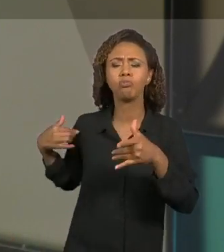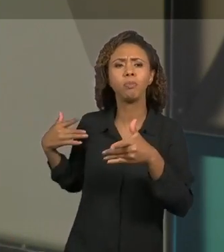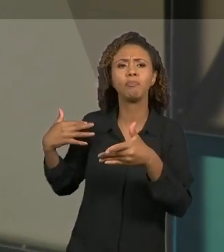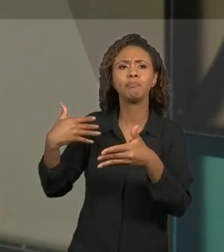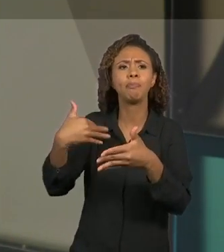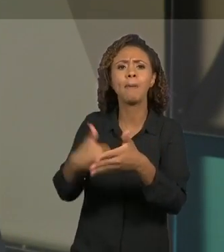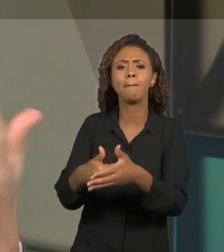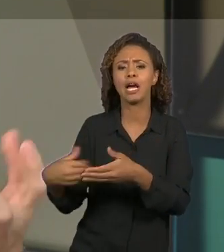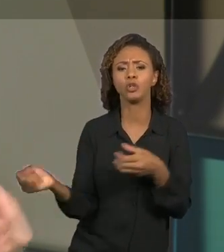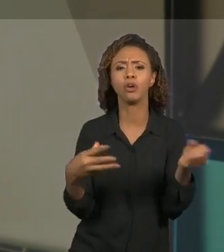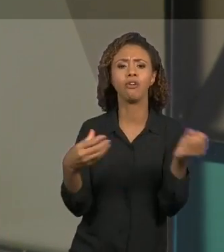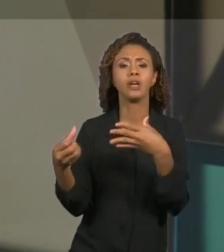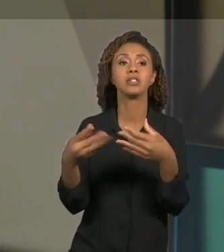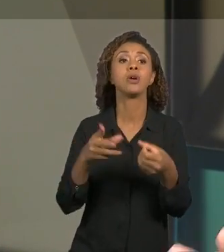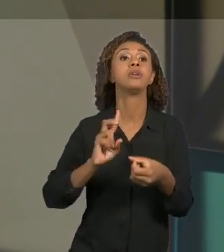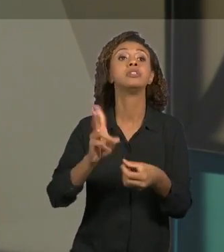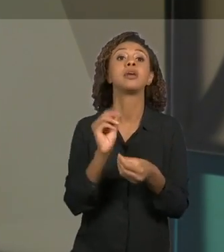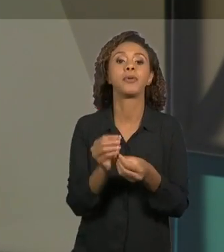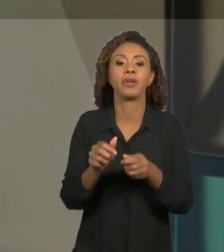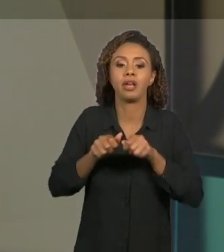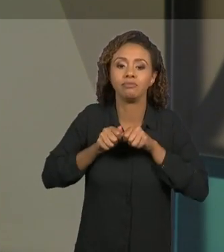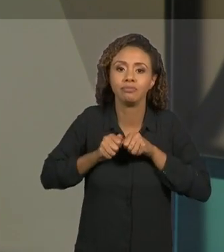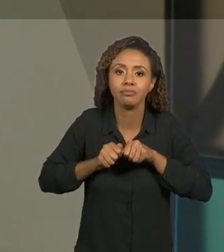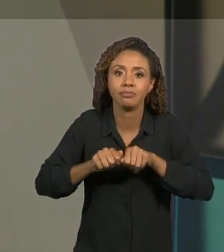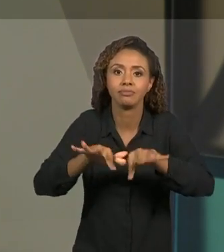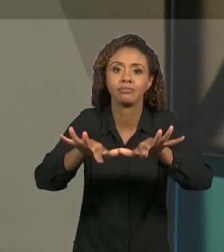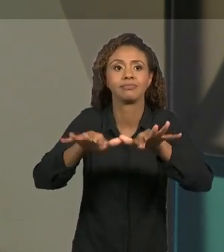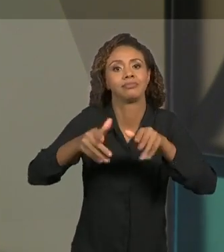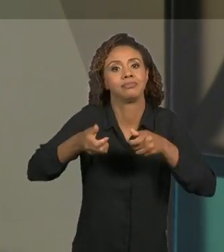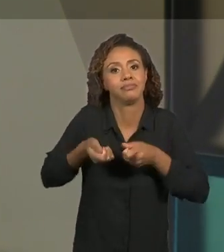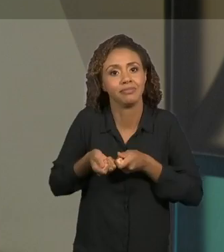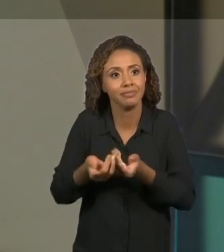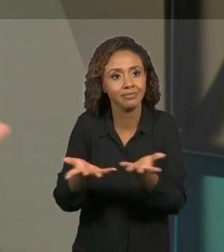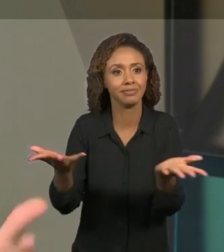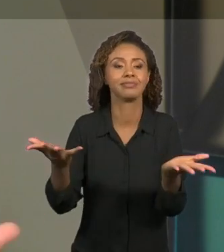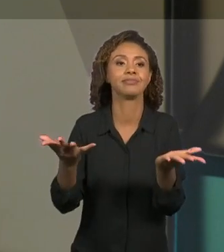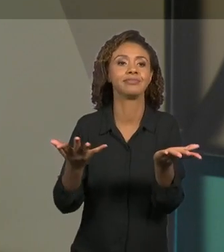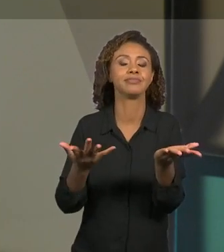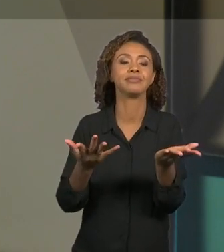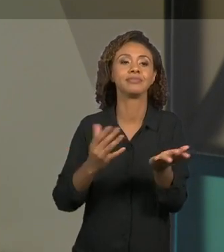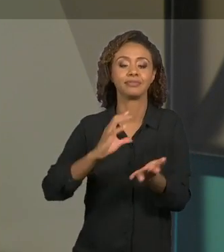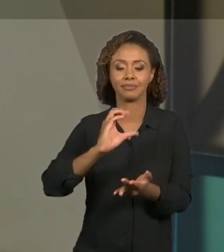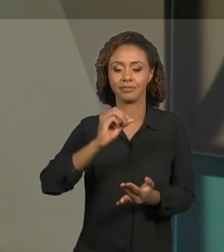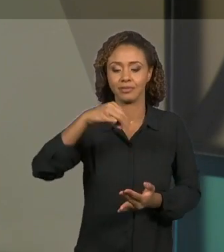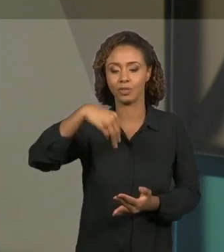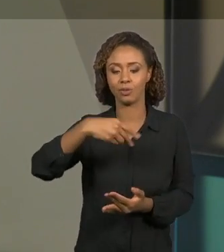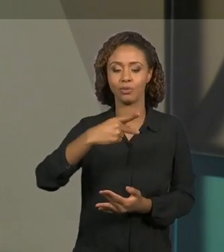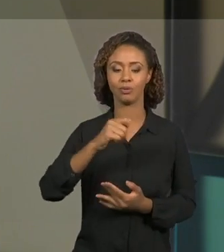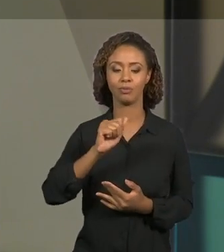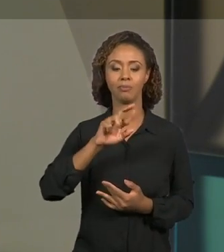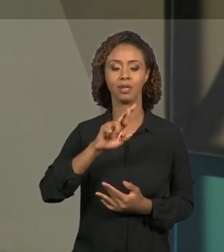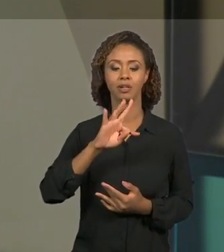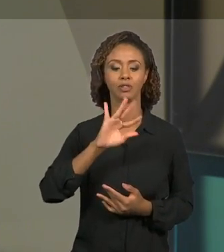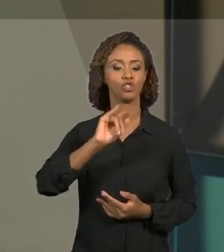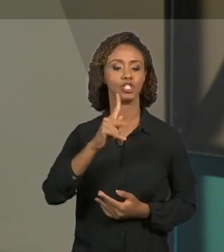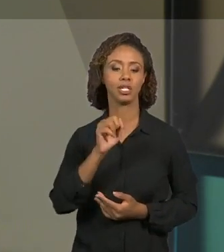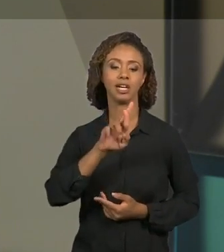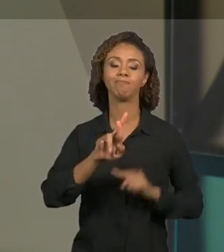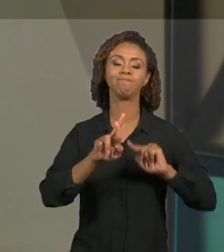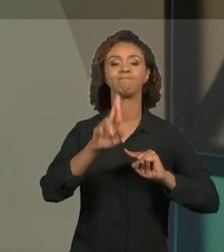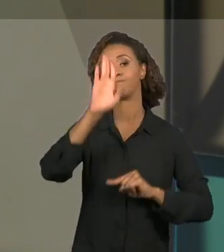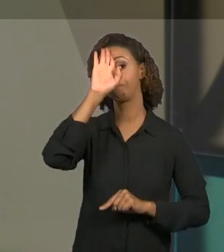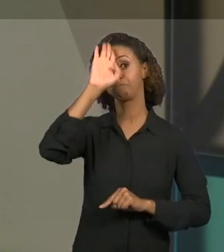é o compartilhamento tudo hoje se torna de alguma maneira compartilhado então eles conseguir